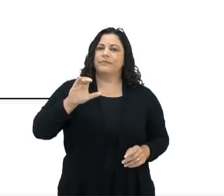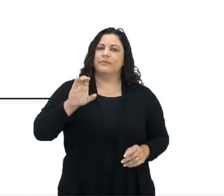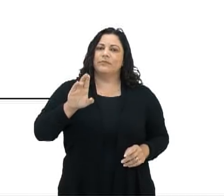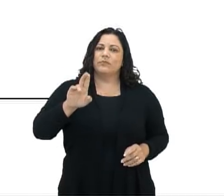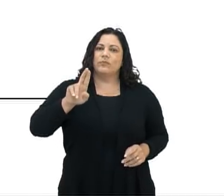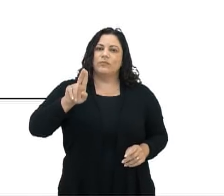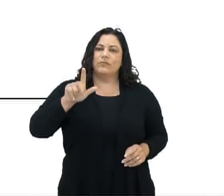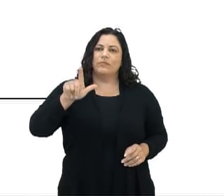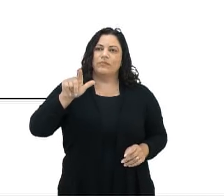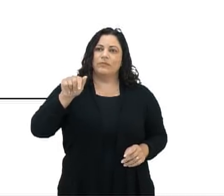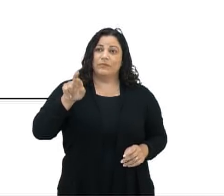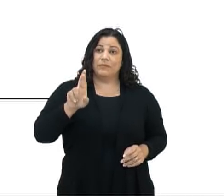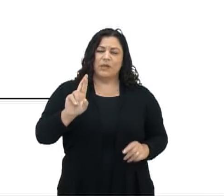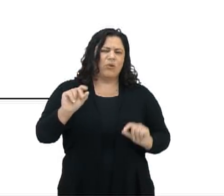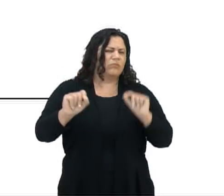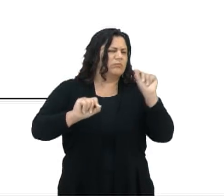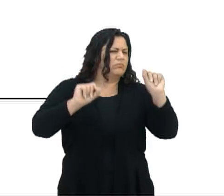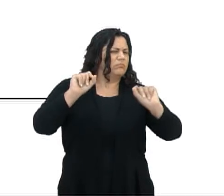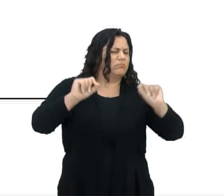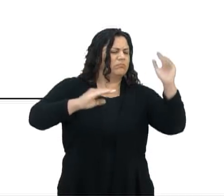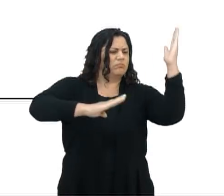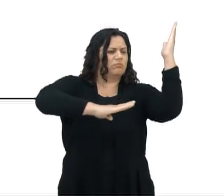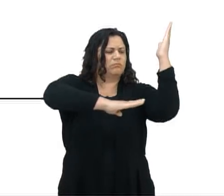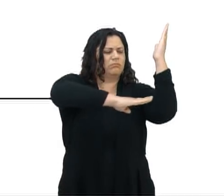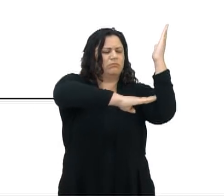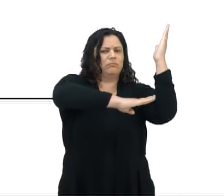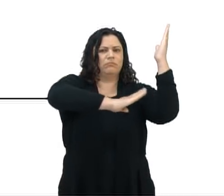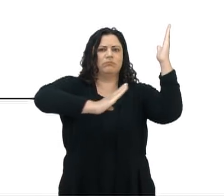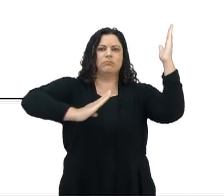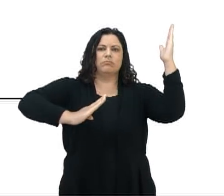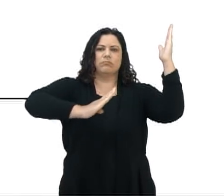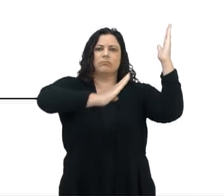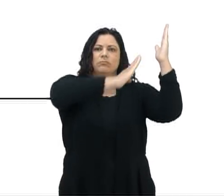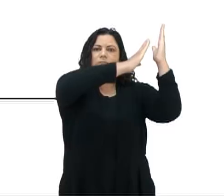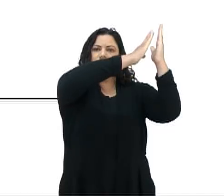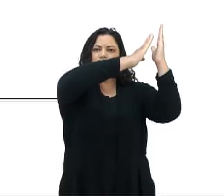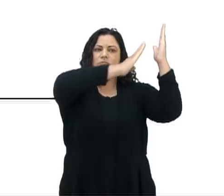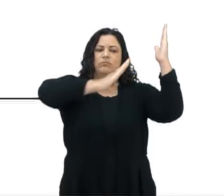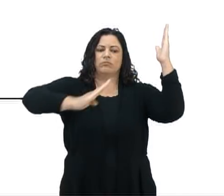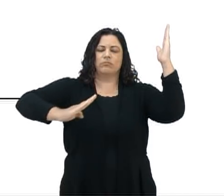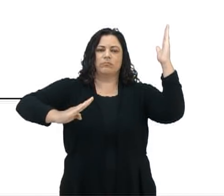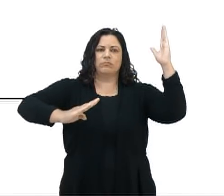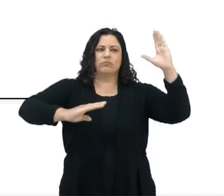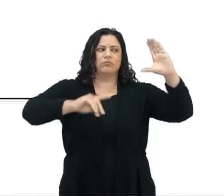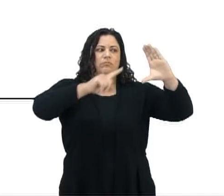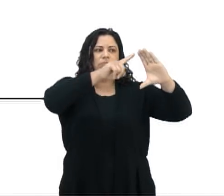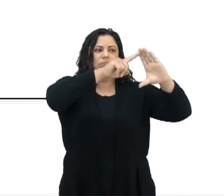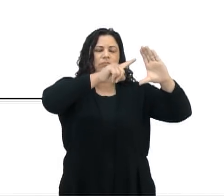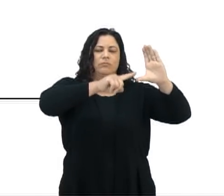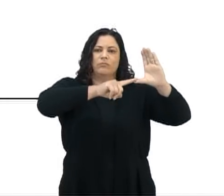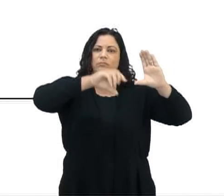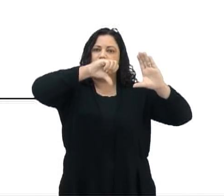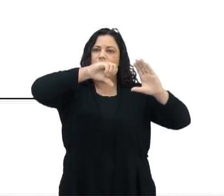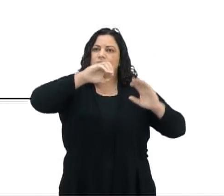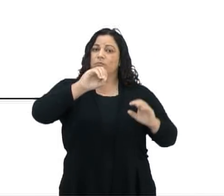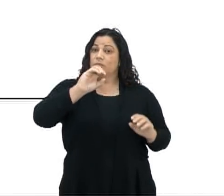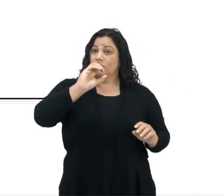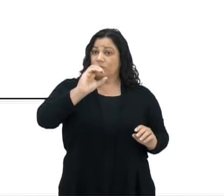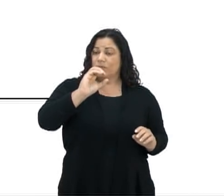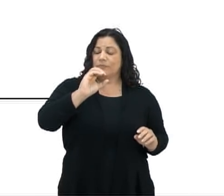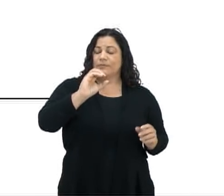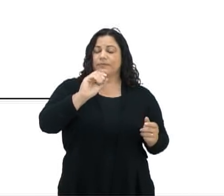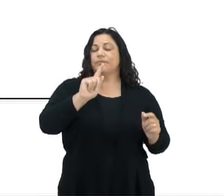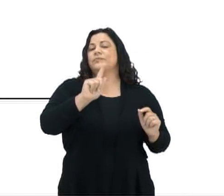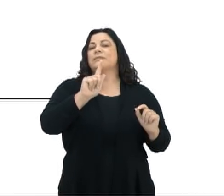ponto A. O que é uma reta perpendicular? Uma reta perpendicular é uma reta que forma 90 graus. É uma reta que forma 90 graus